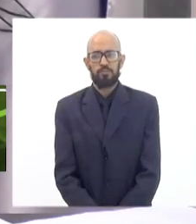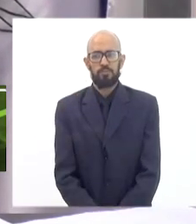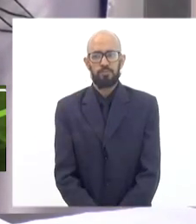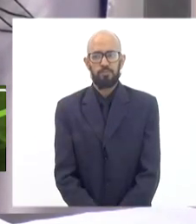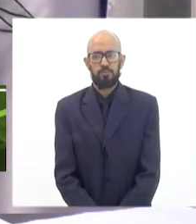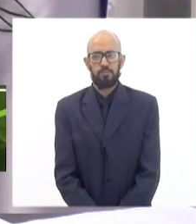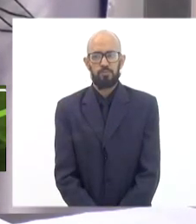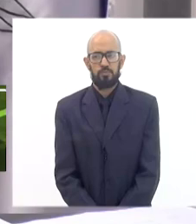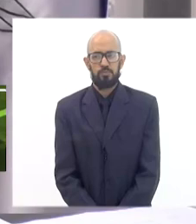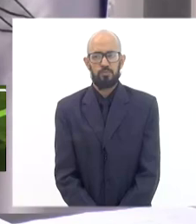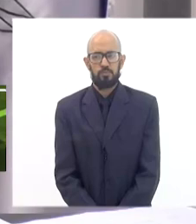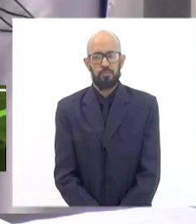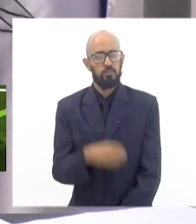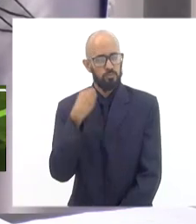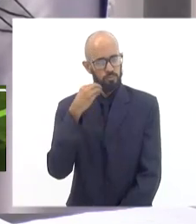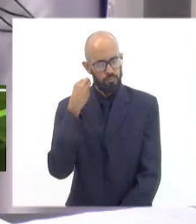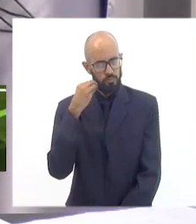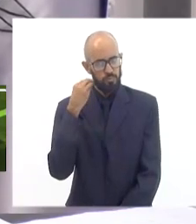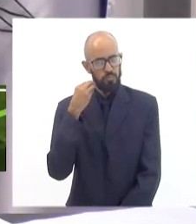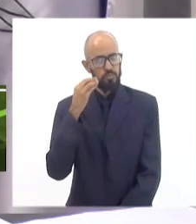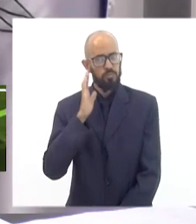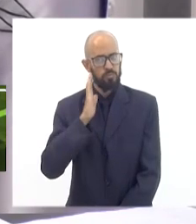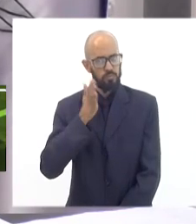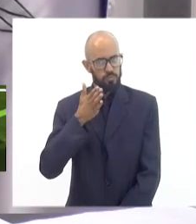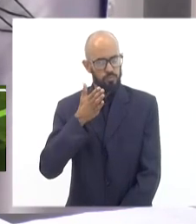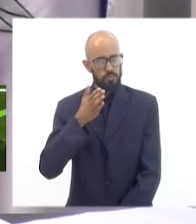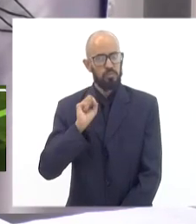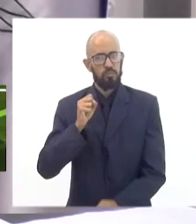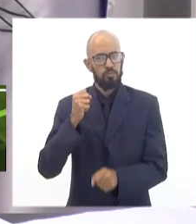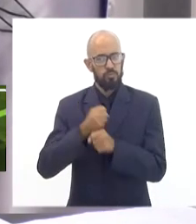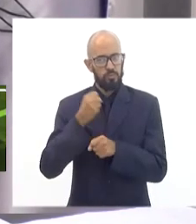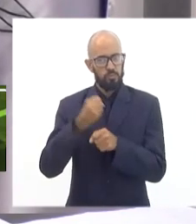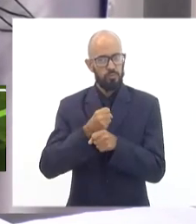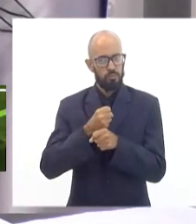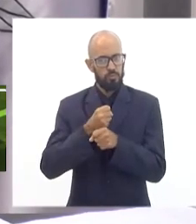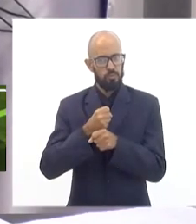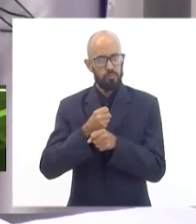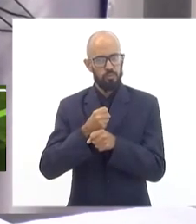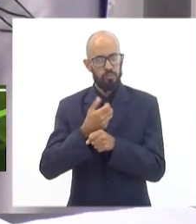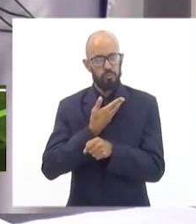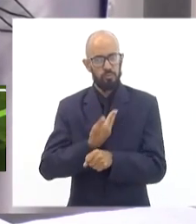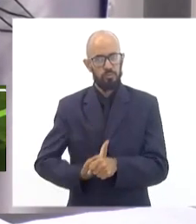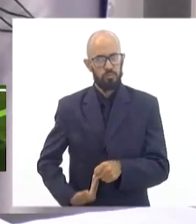e com muita experiência nas áreas de obras públicas